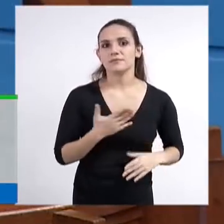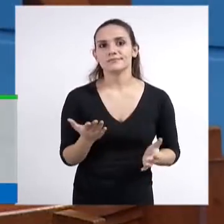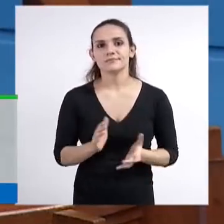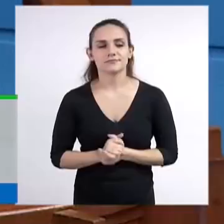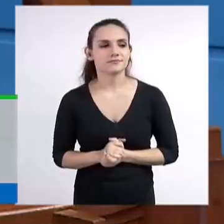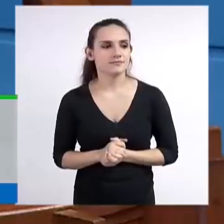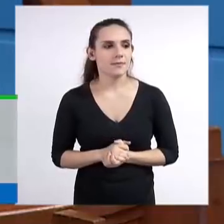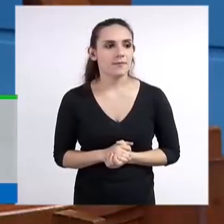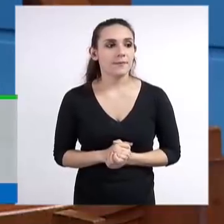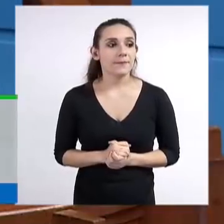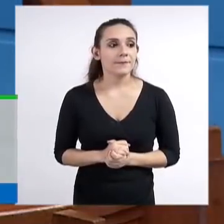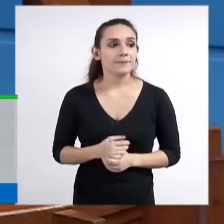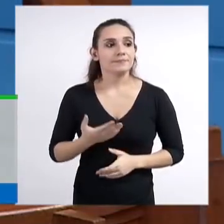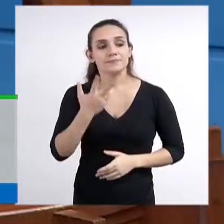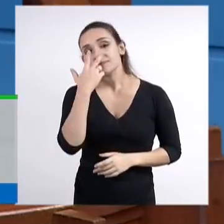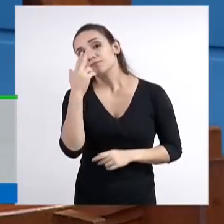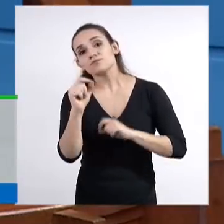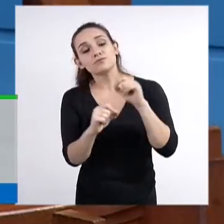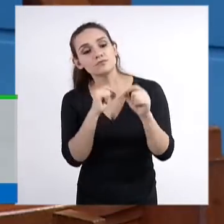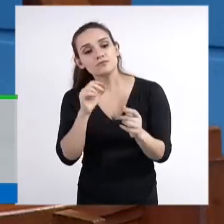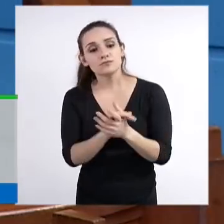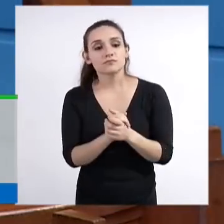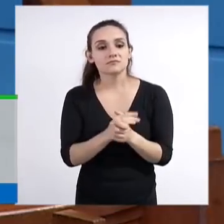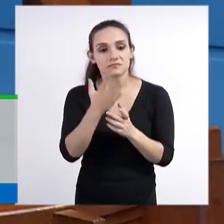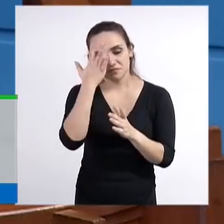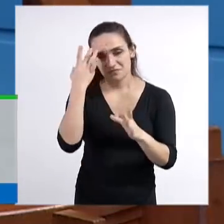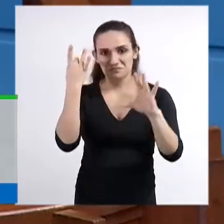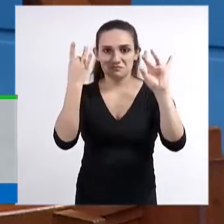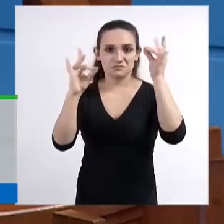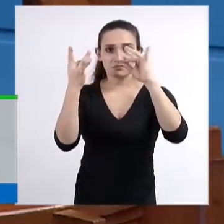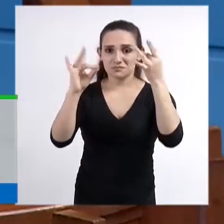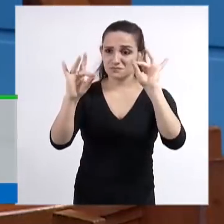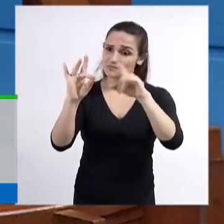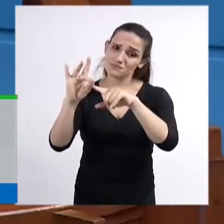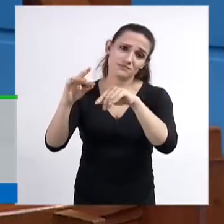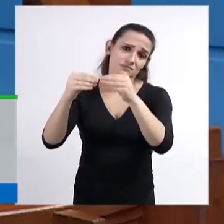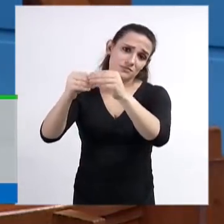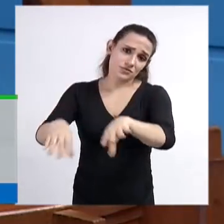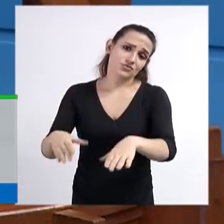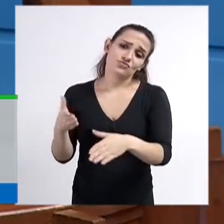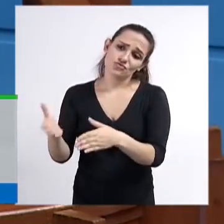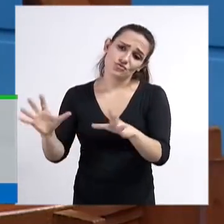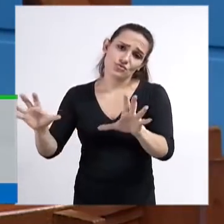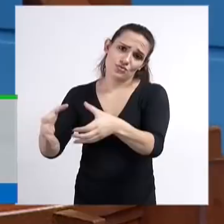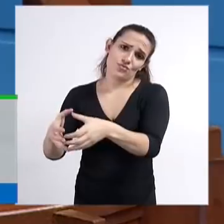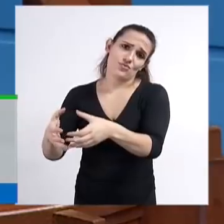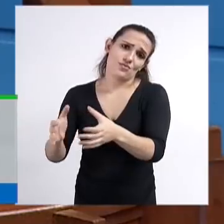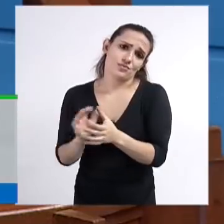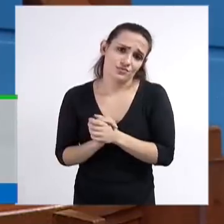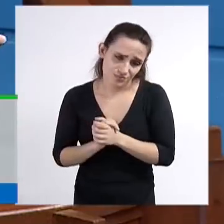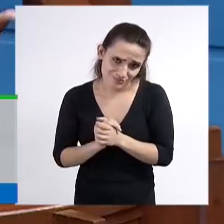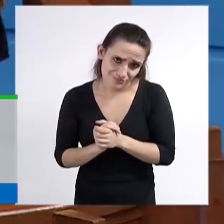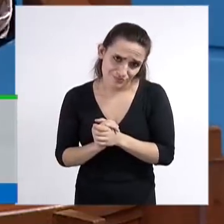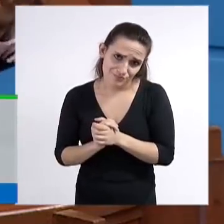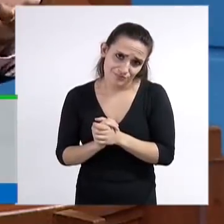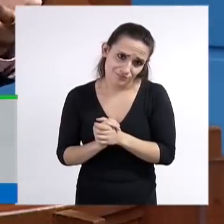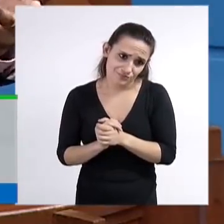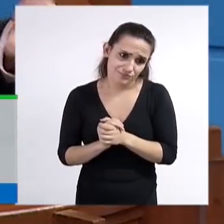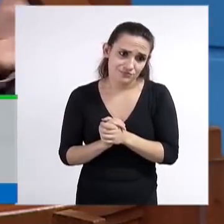os amadores é os que estão sendo penalizados. Os